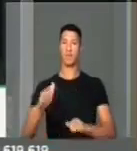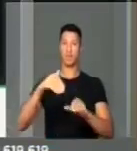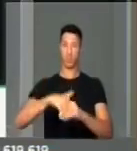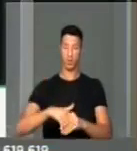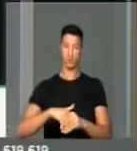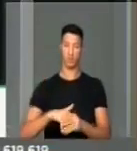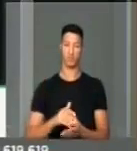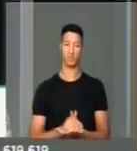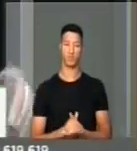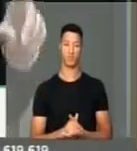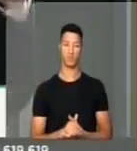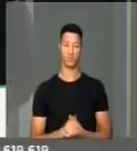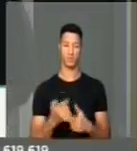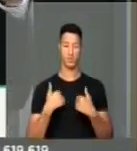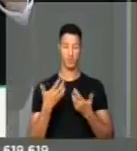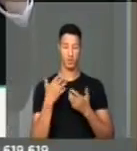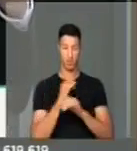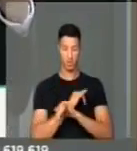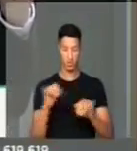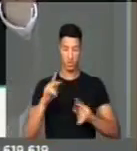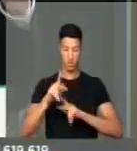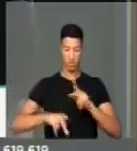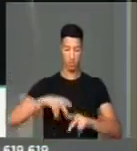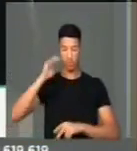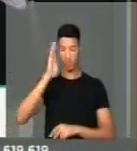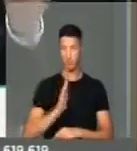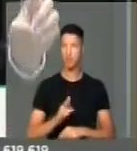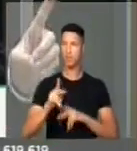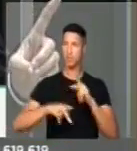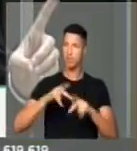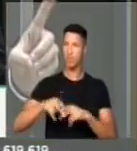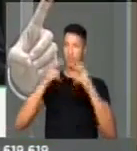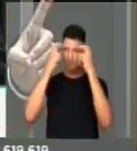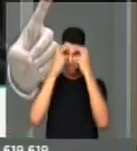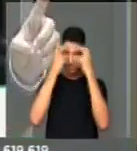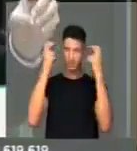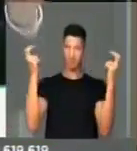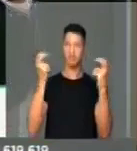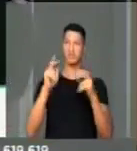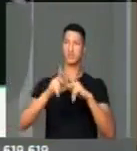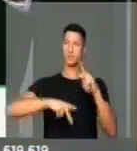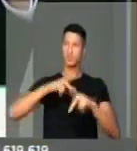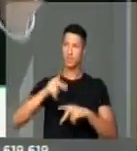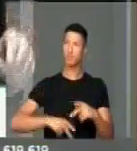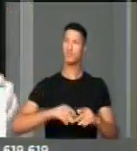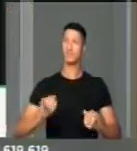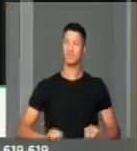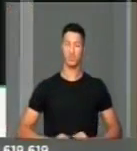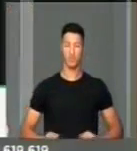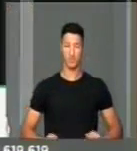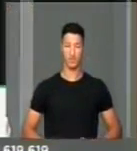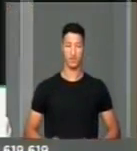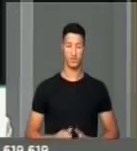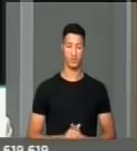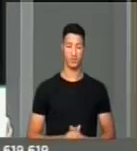eleitoral. Eu quero dizer ao povo brasileiro, esse povo inteligente, esse povo sofrido,